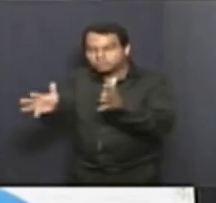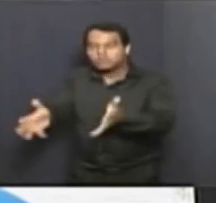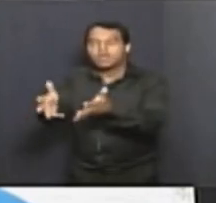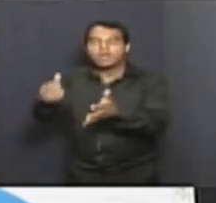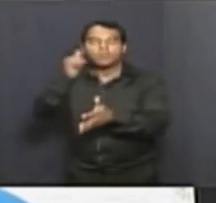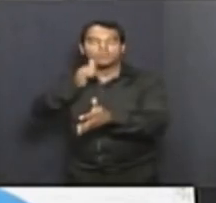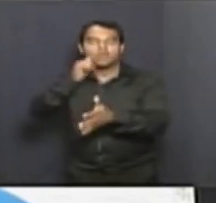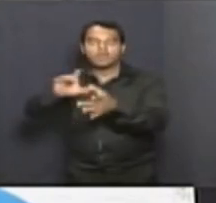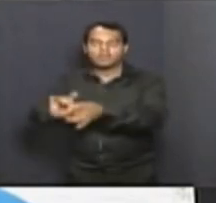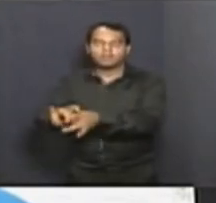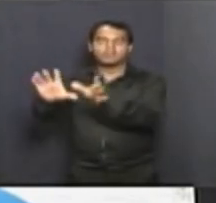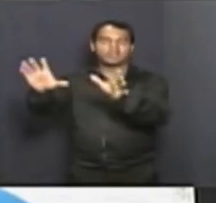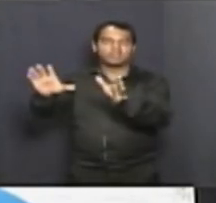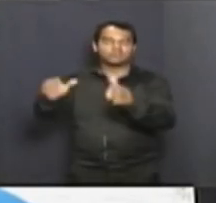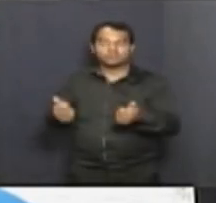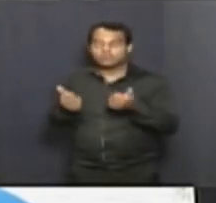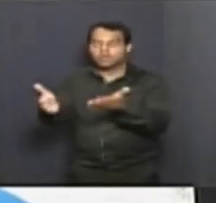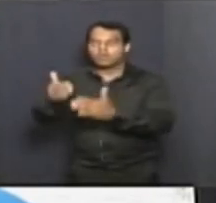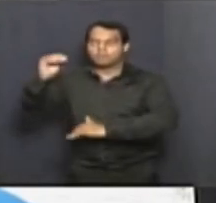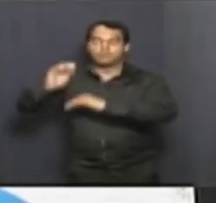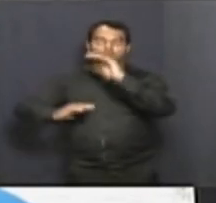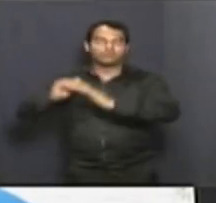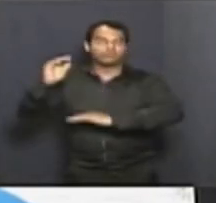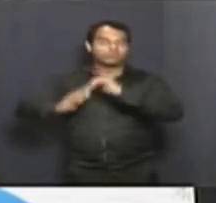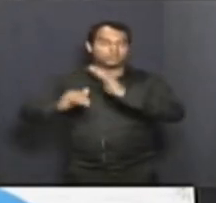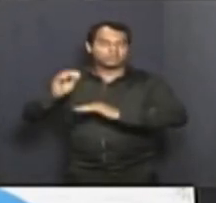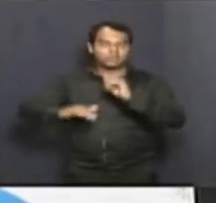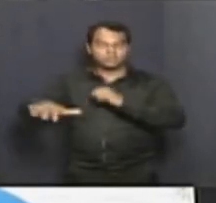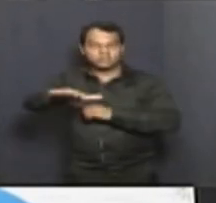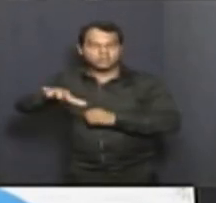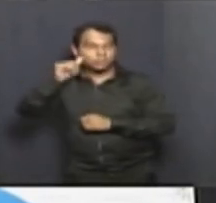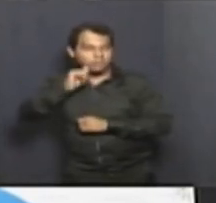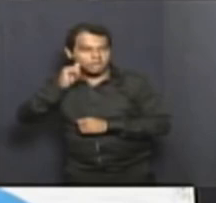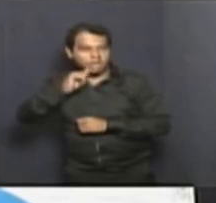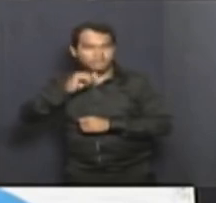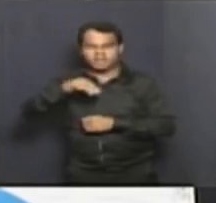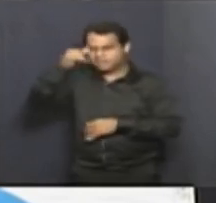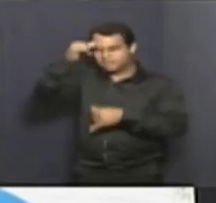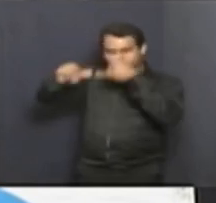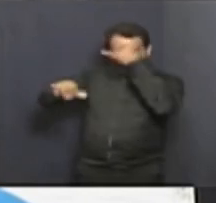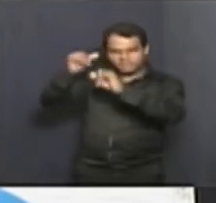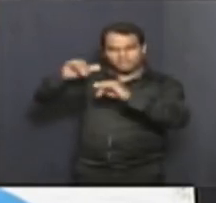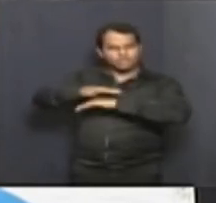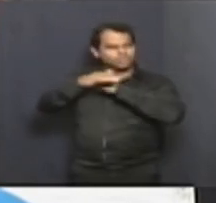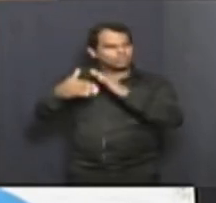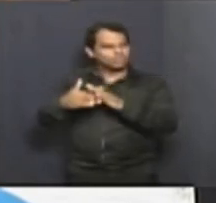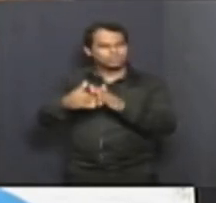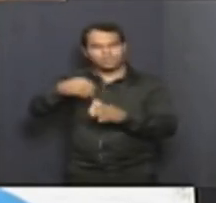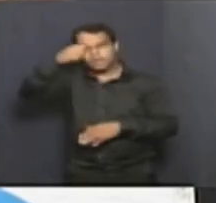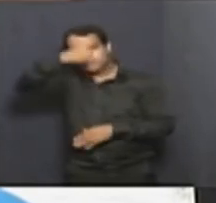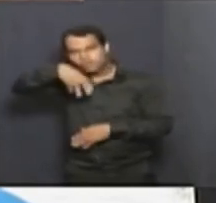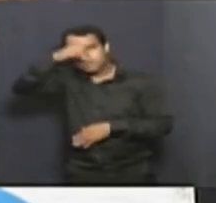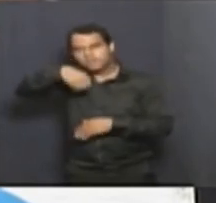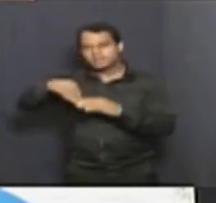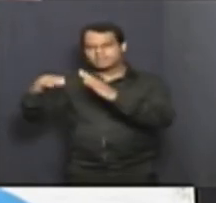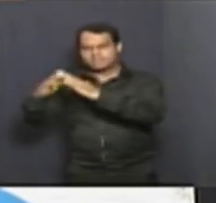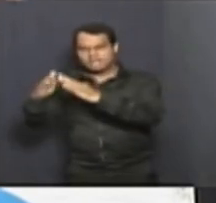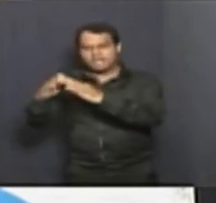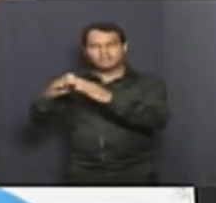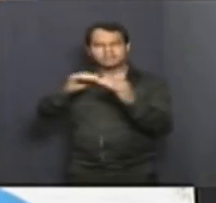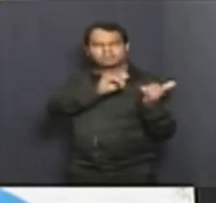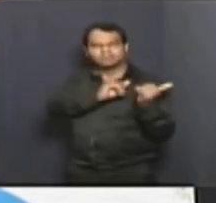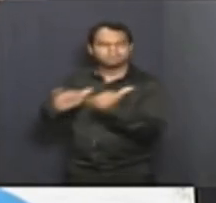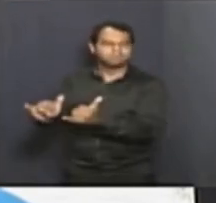vamos profissionalizar as mulheres e vamos combater toda a violência doméstica contra as mulheres que é